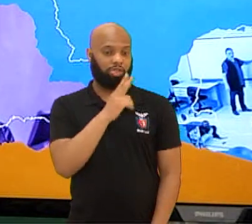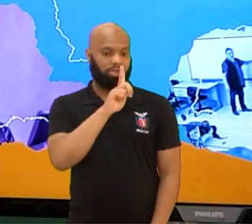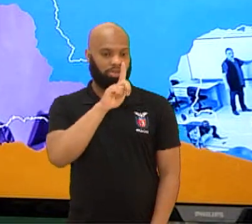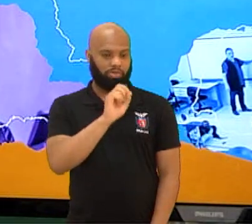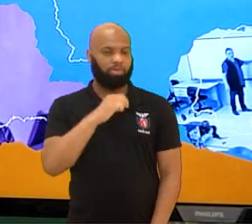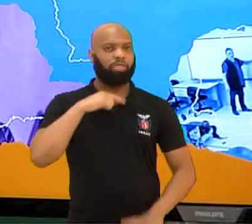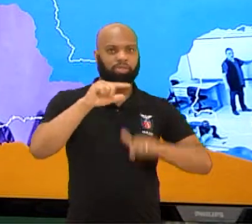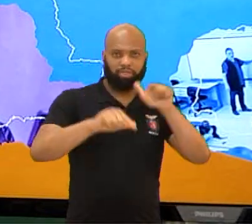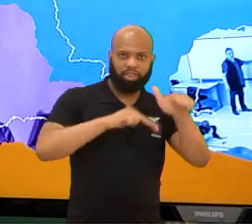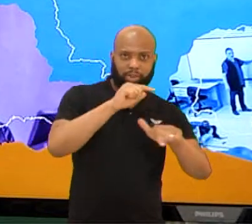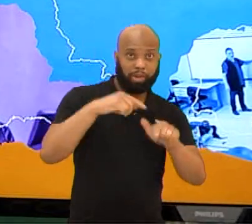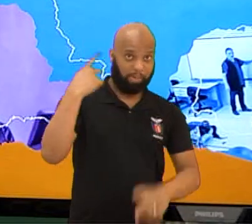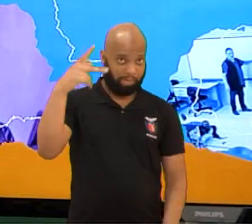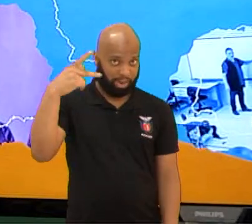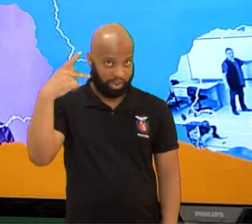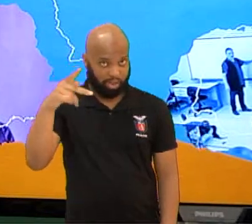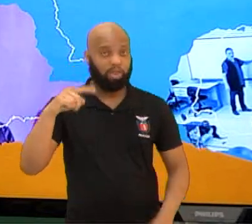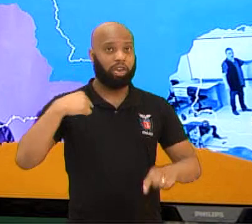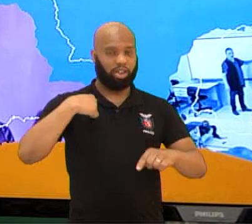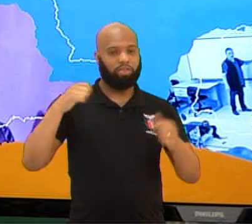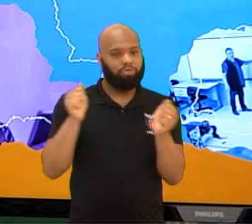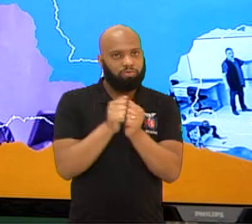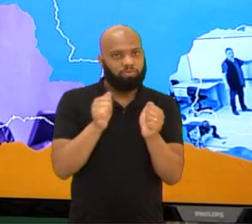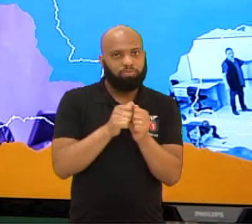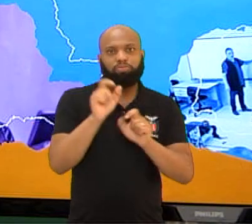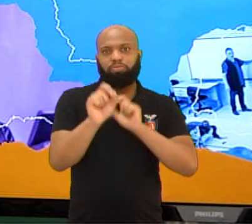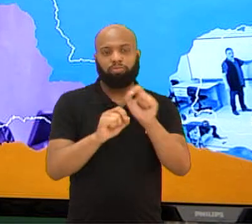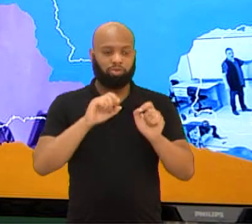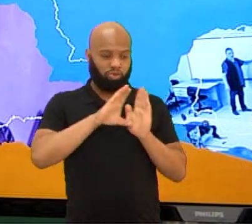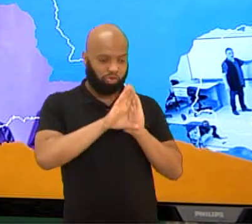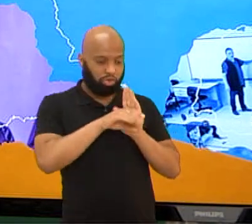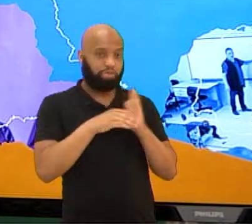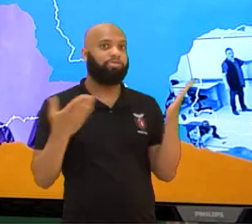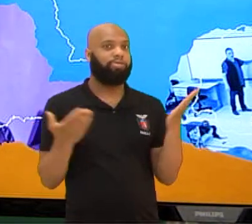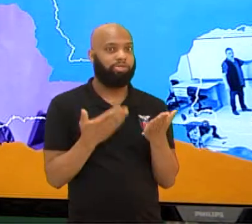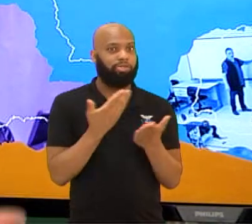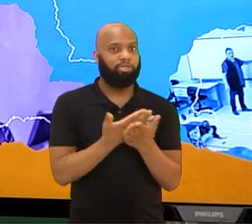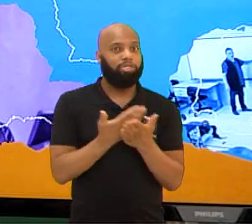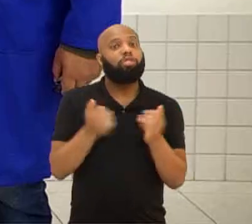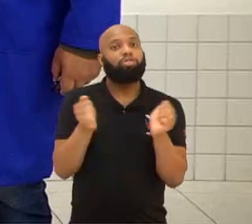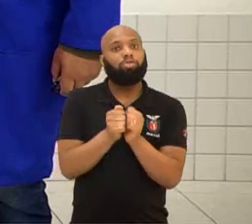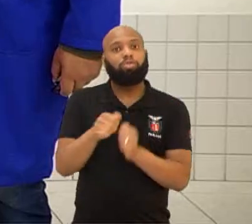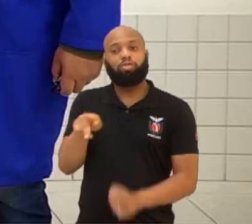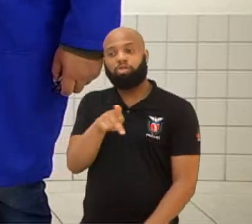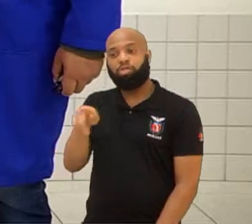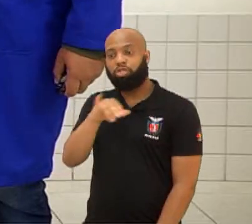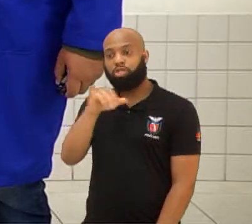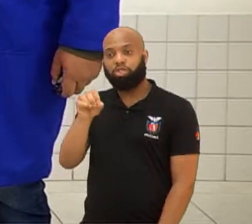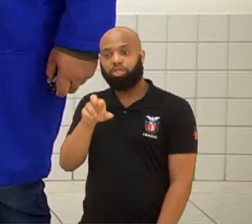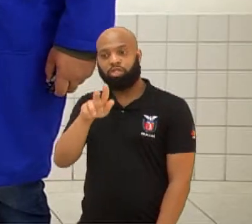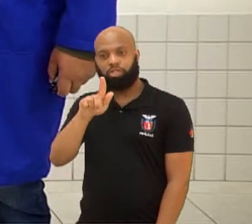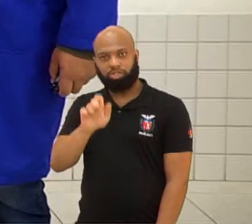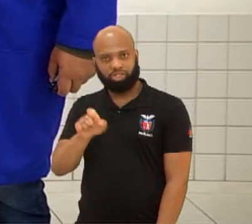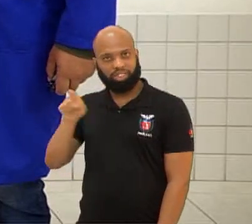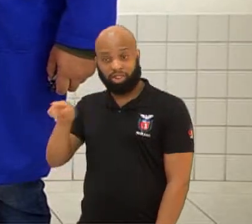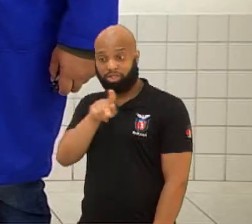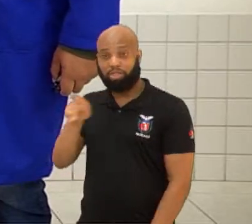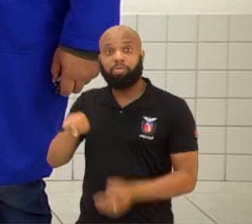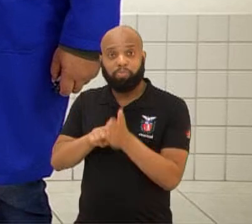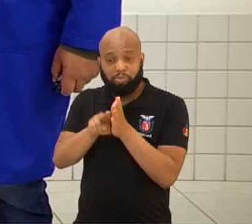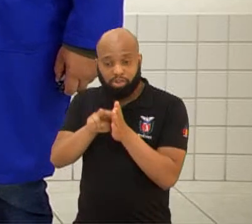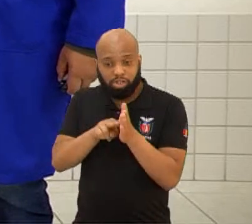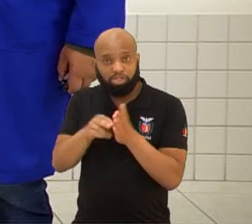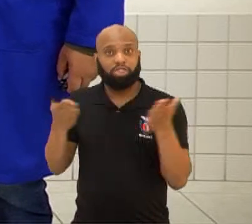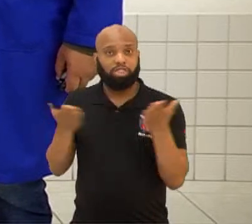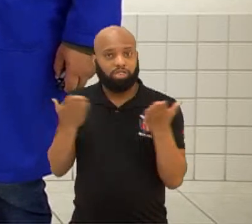de Piraquara e vamos estar trabalhando com vocês ali dentro do conceito dessa aula. Eu, juntamente com o professor Jorge, de Biologia, estaremos trabalhando